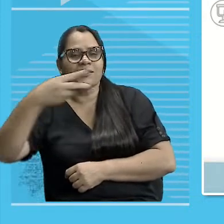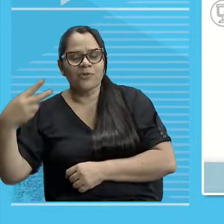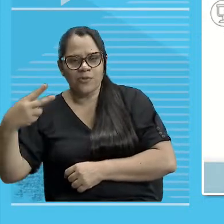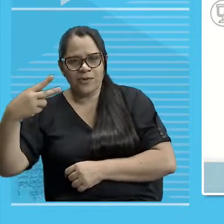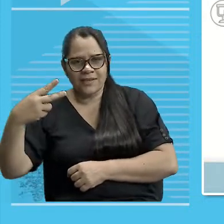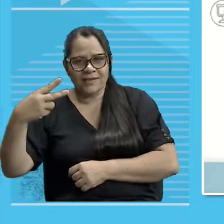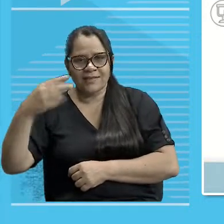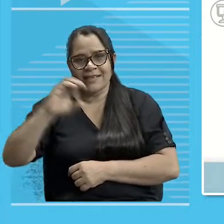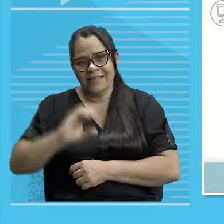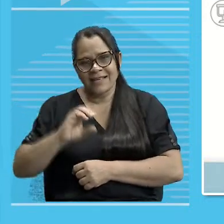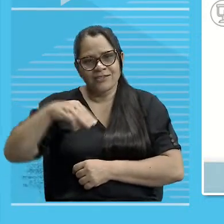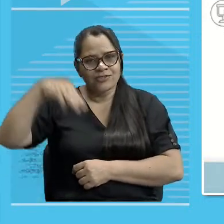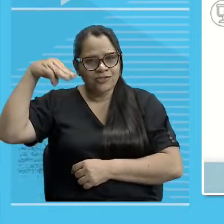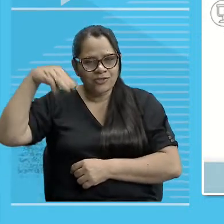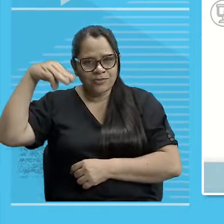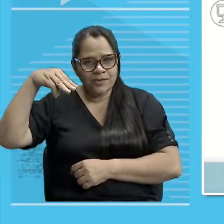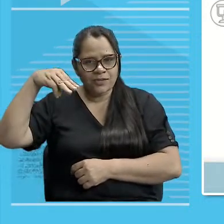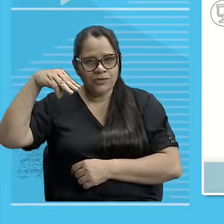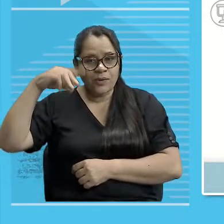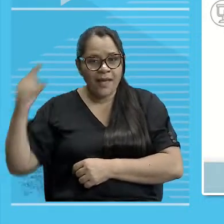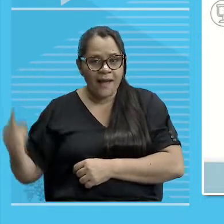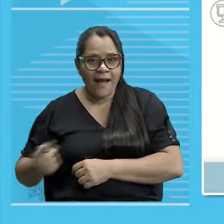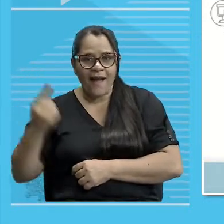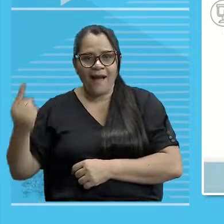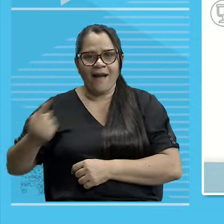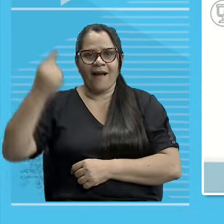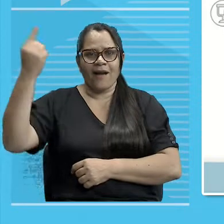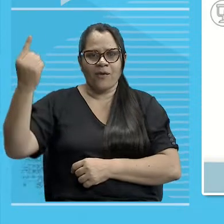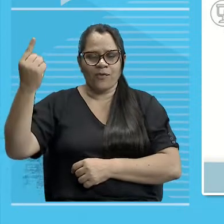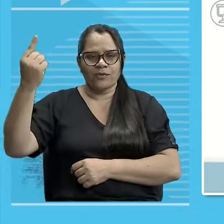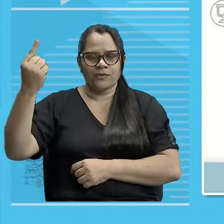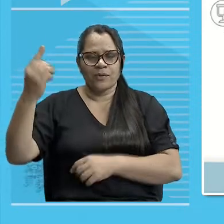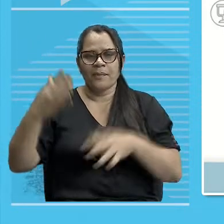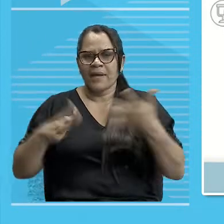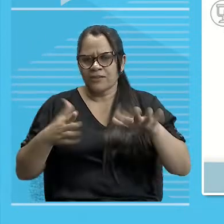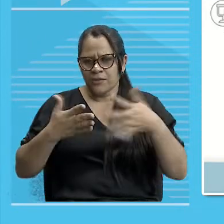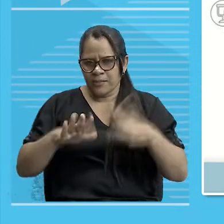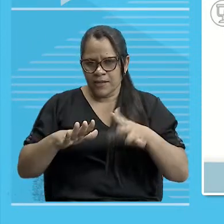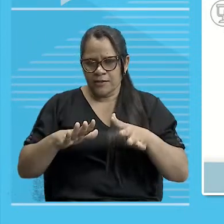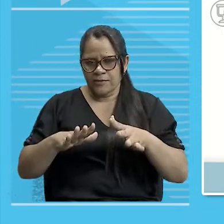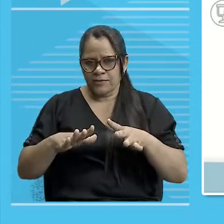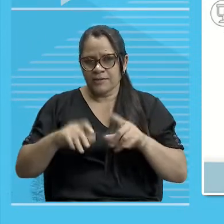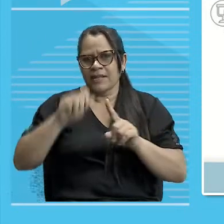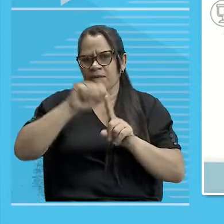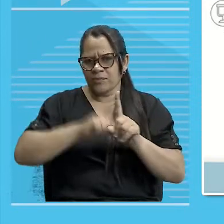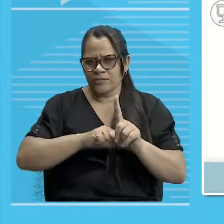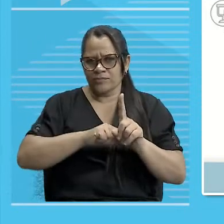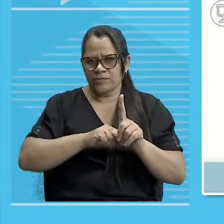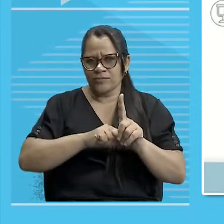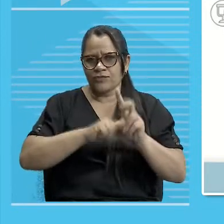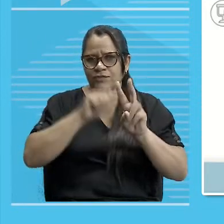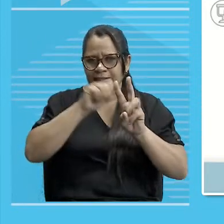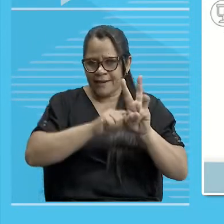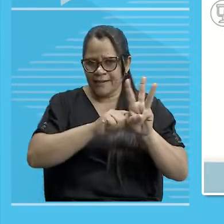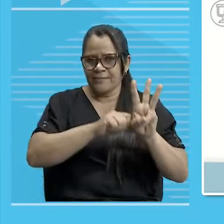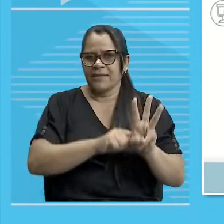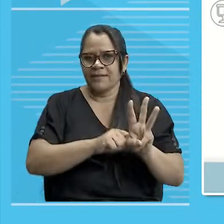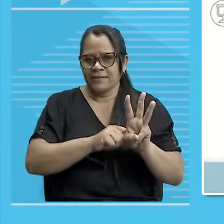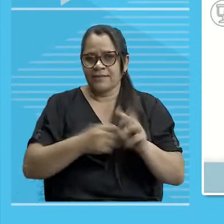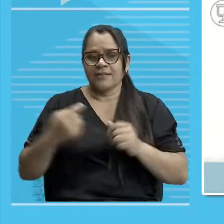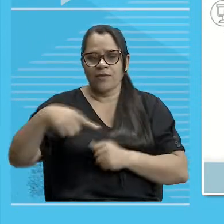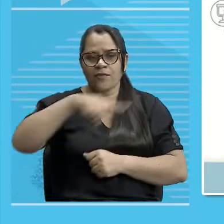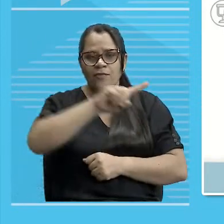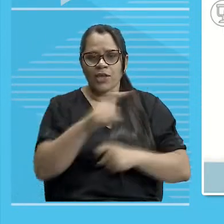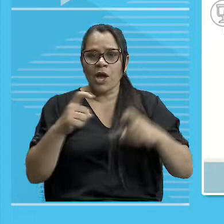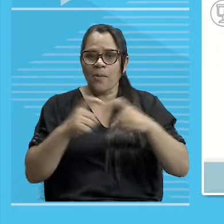1,82m. A última vez que eu fui com ele ao pediatra. Isso tem alguns meses, 3 meses, eu acho, no máximo. Acho que não tem mais do que isso, não.